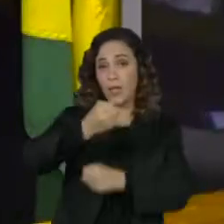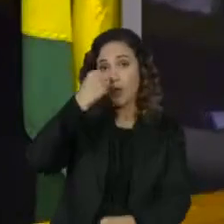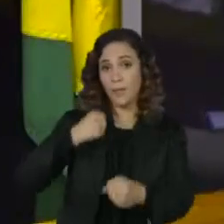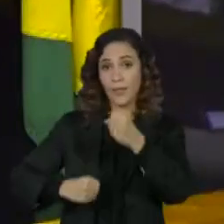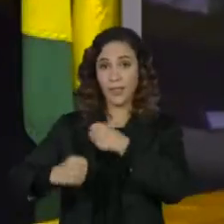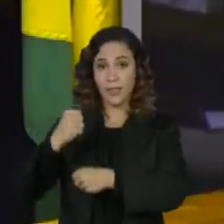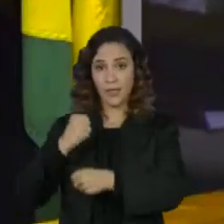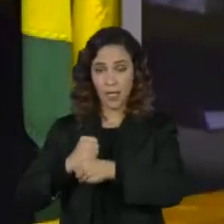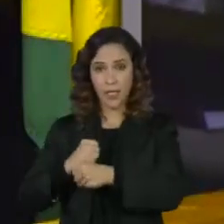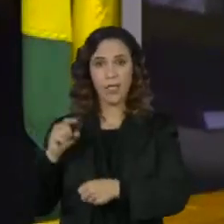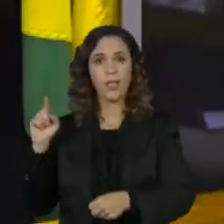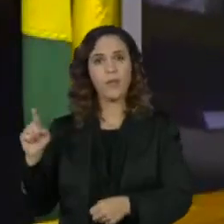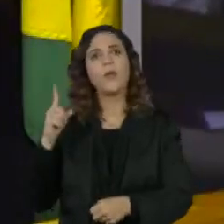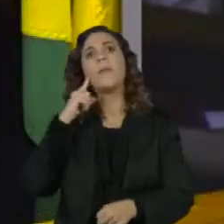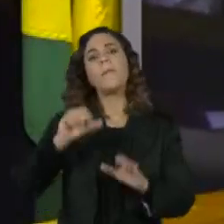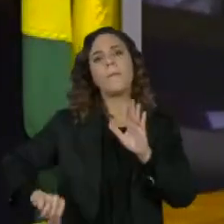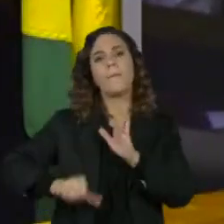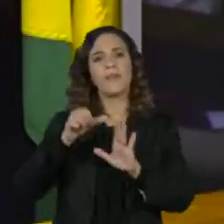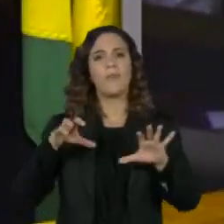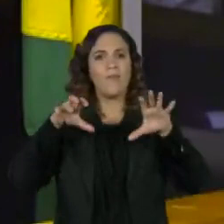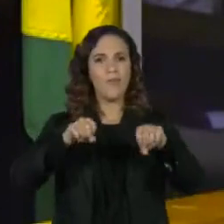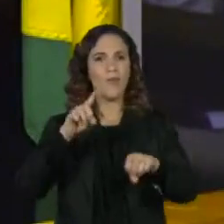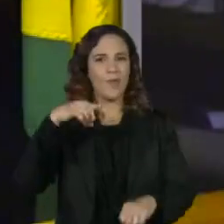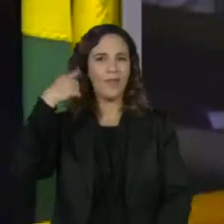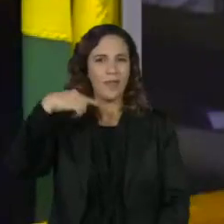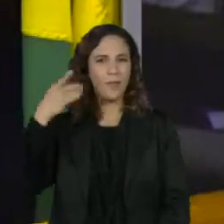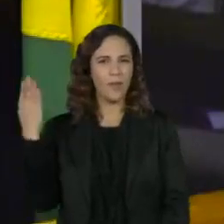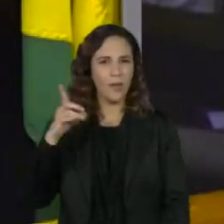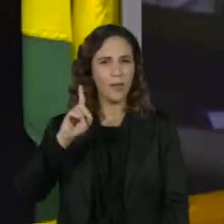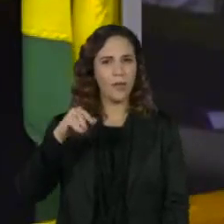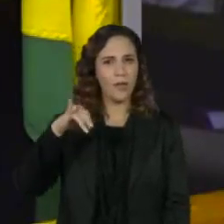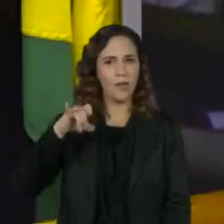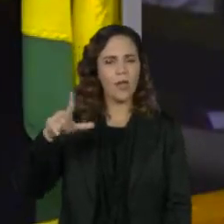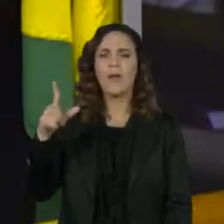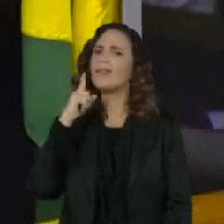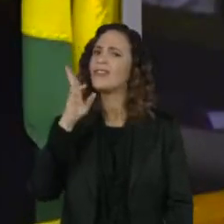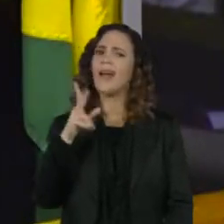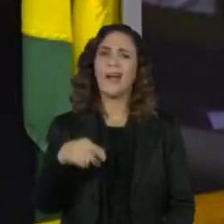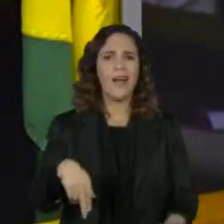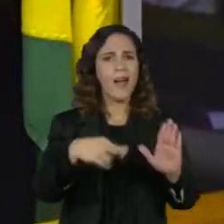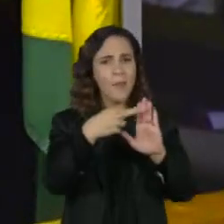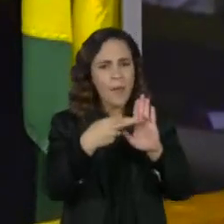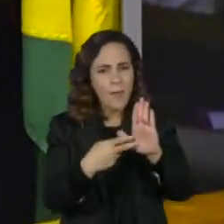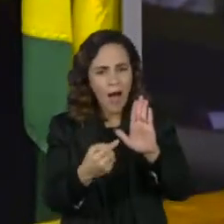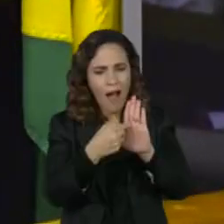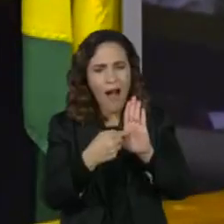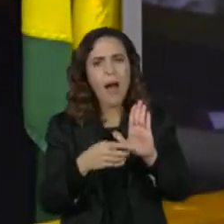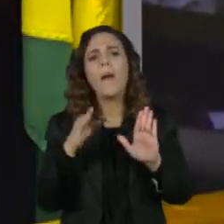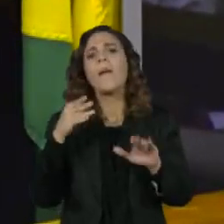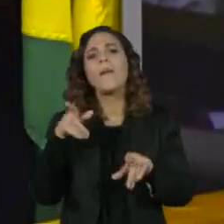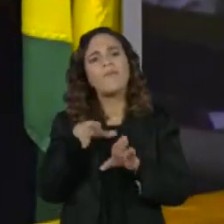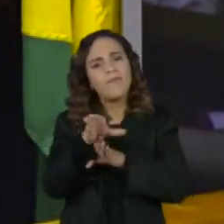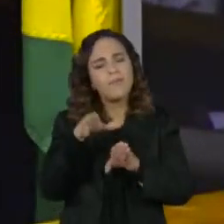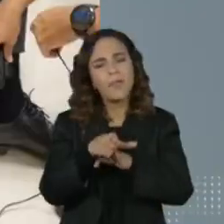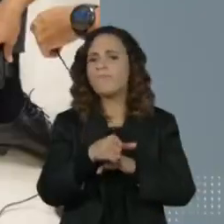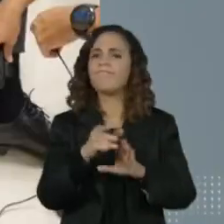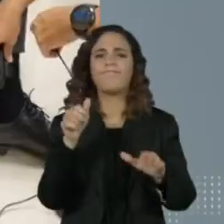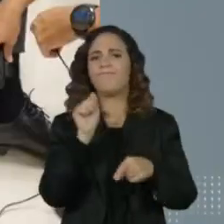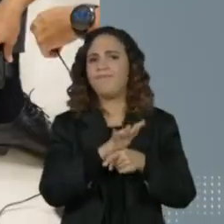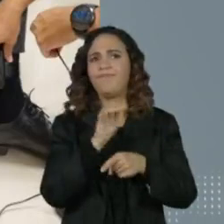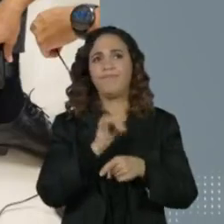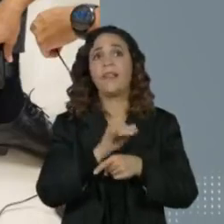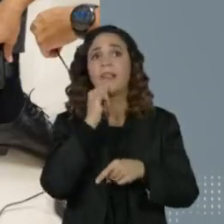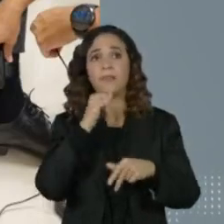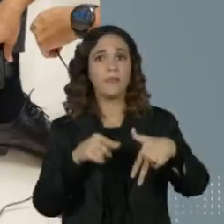quando foi detido pela primeira vez o deputado descumpriu diversas vezes as medidas protetivas entre